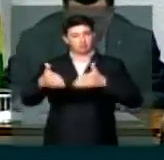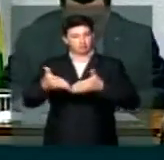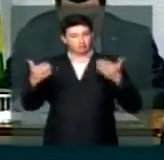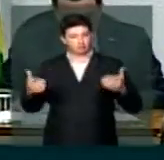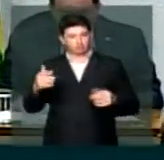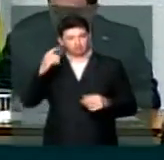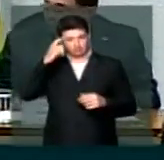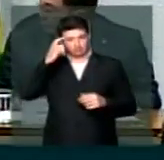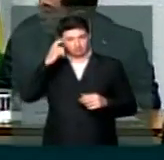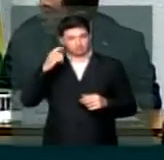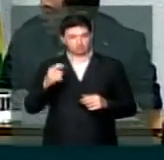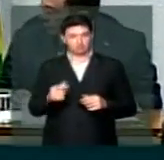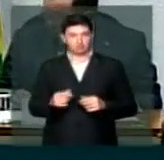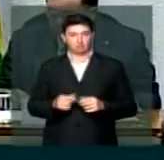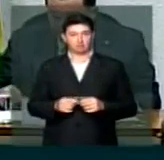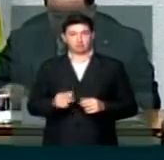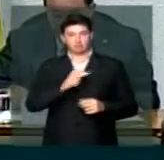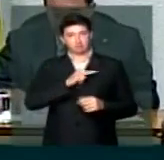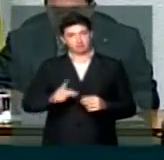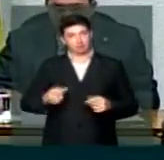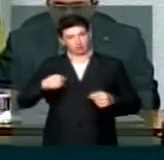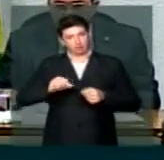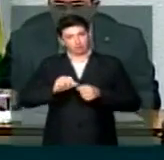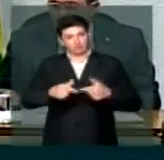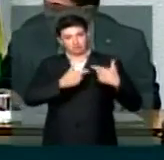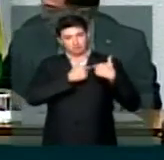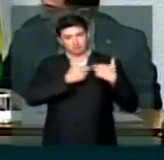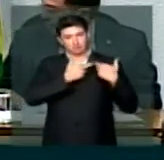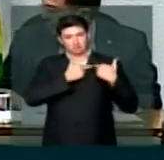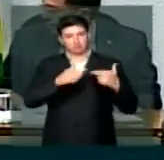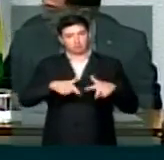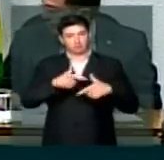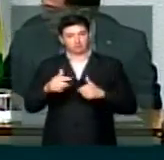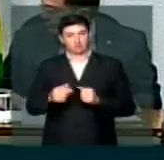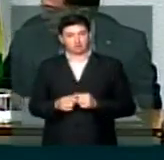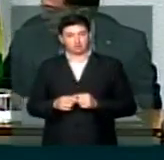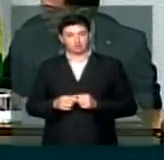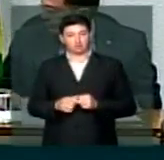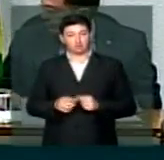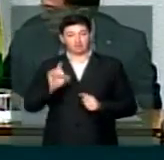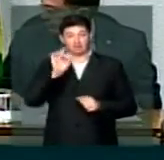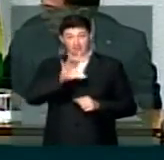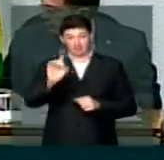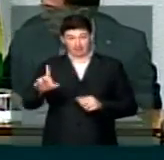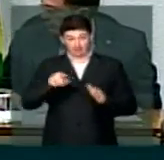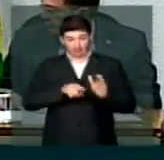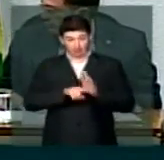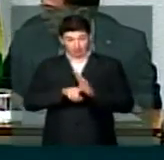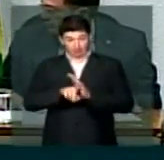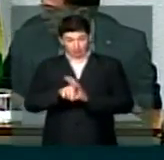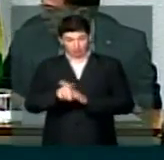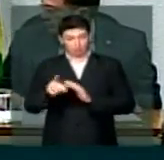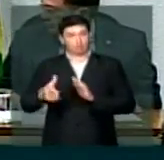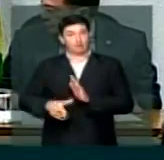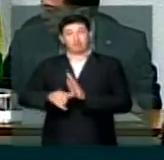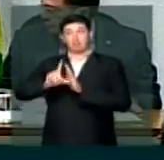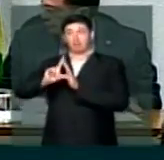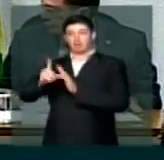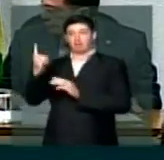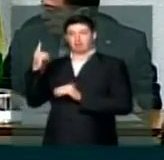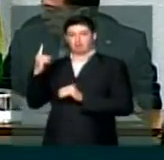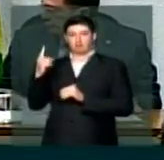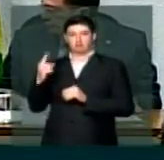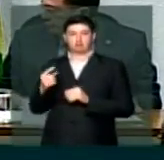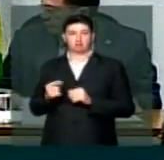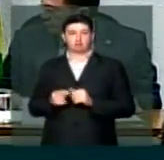Por favor. Senhor presidente, é o que eu estou fazendo. O prévia é a cada pergunta, não é previamente antes do